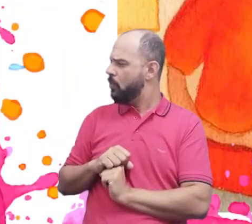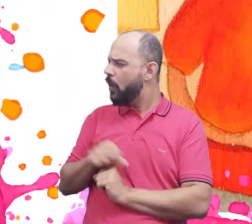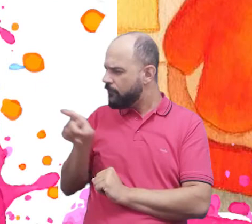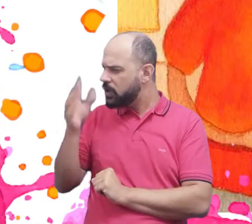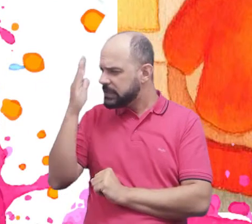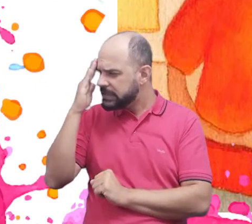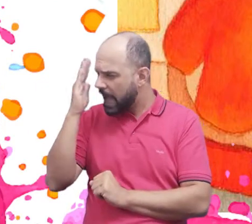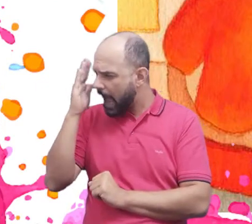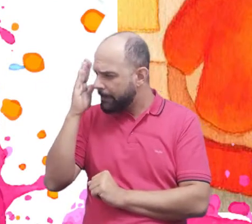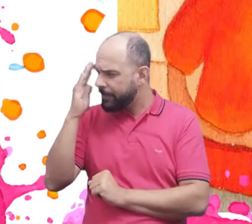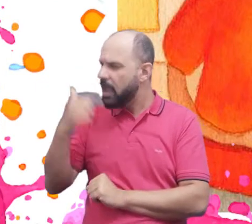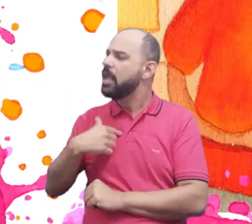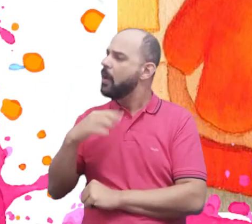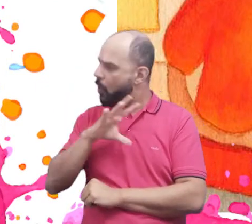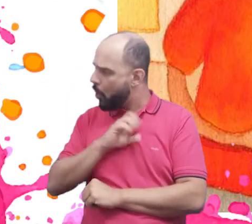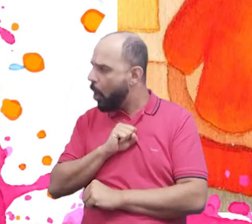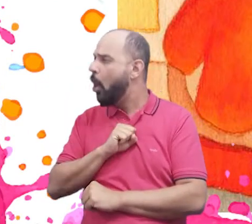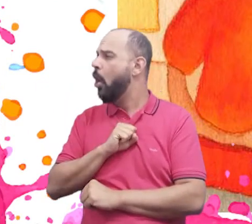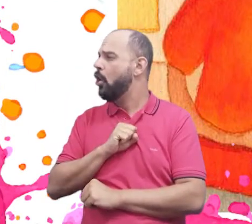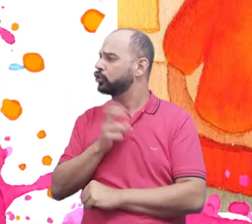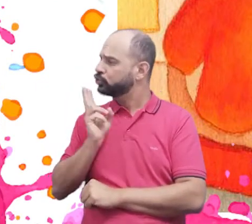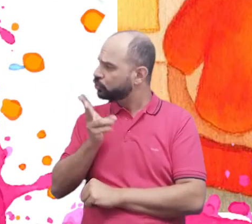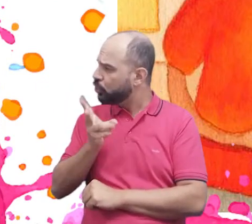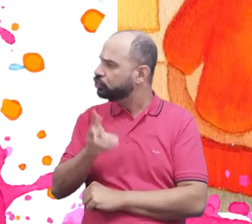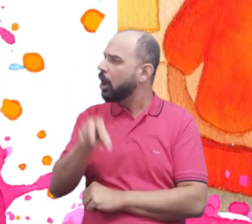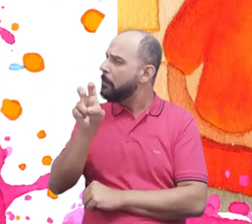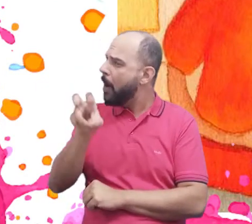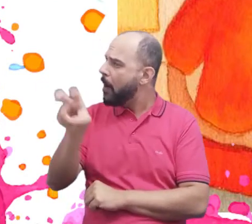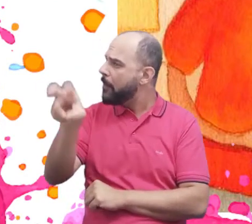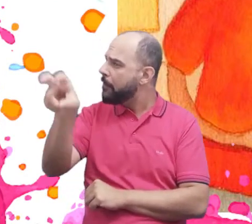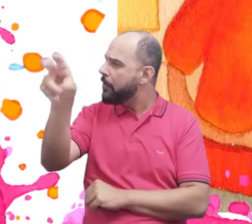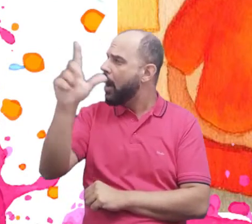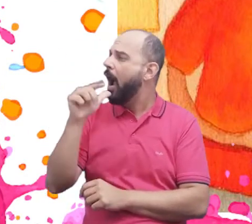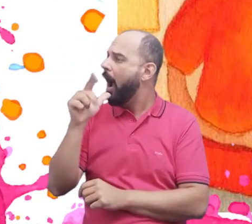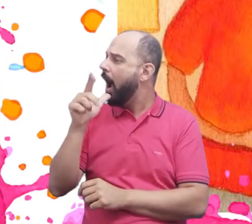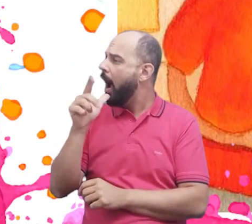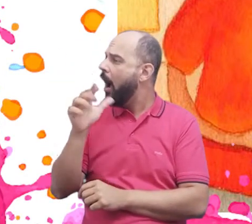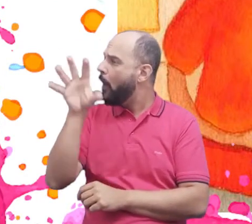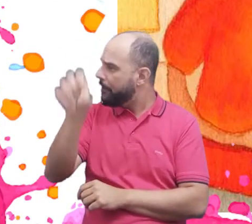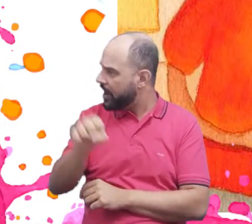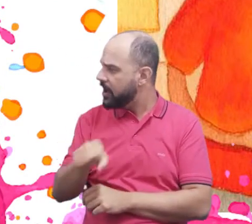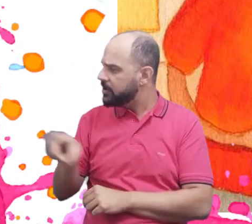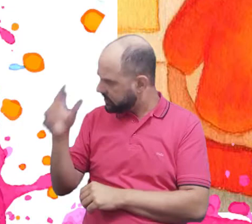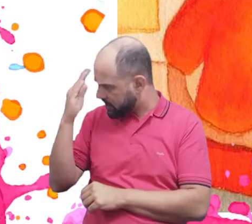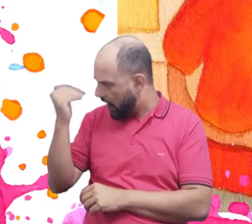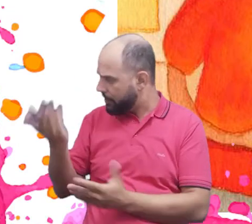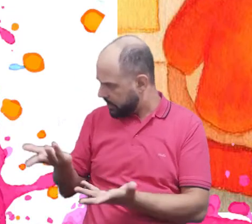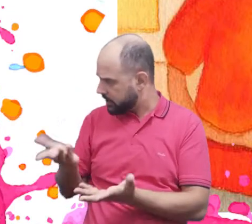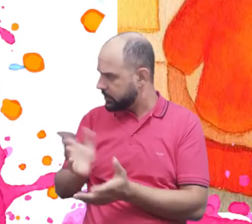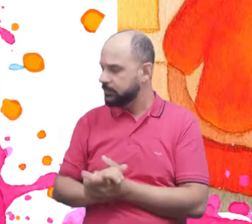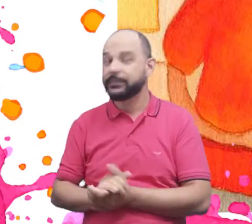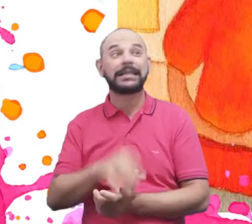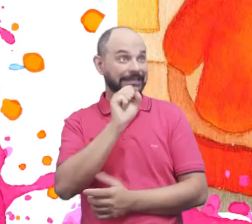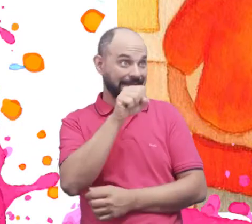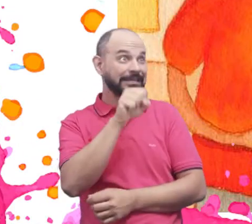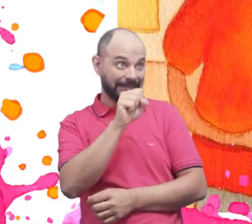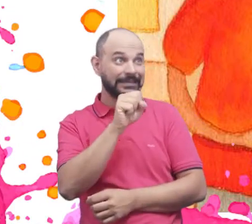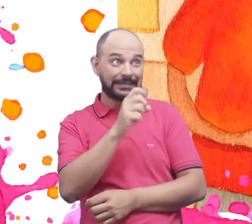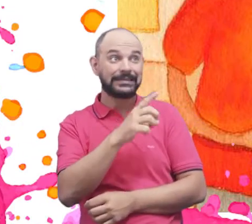queridos irmãozinhos, vocês sabem como eu gosto de ir todos os dias buscar água para vocês? Não